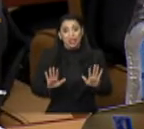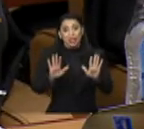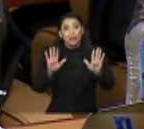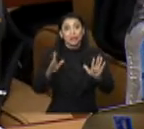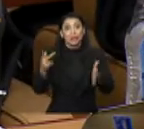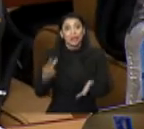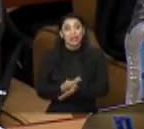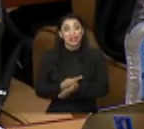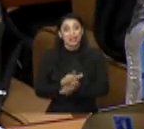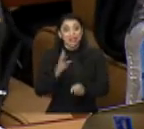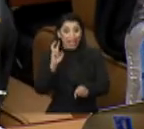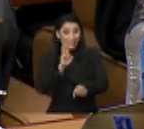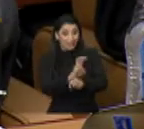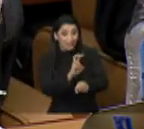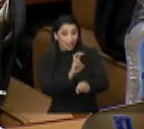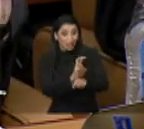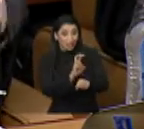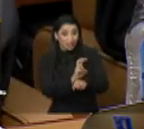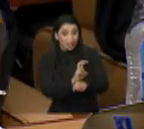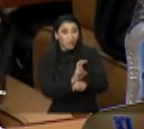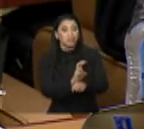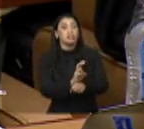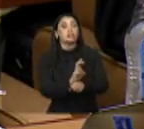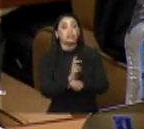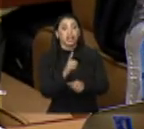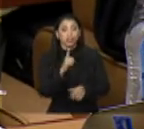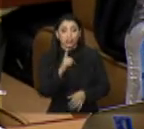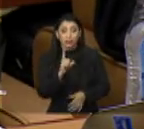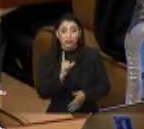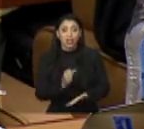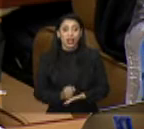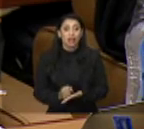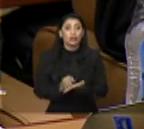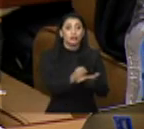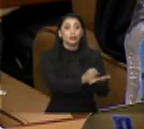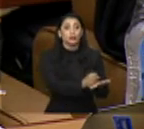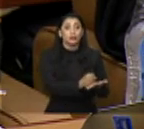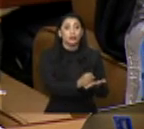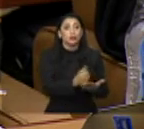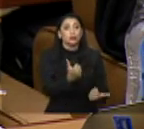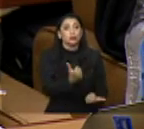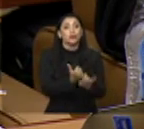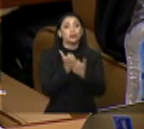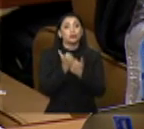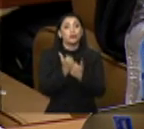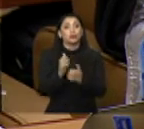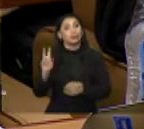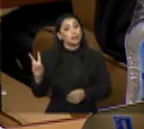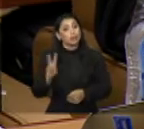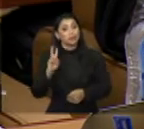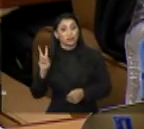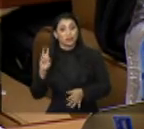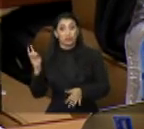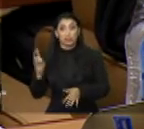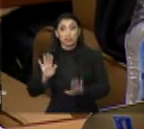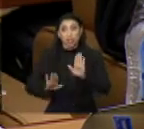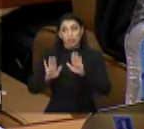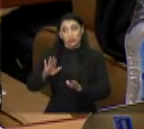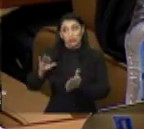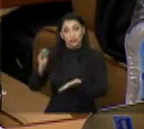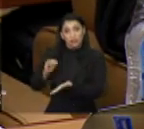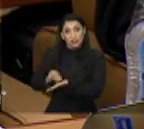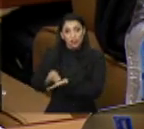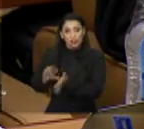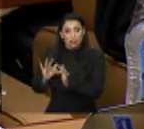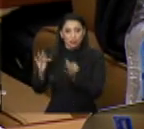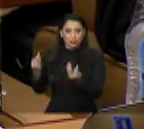muitas vezes vai poder suprir esses valores que eu me referi anteriormente é claro que quando se fala em